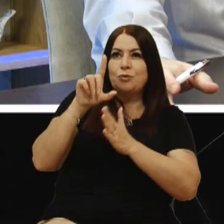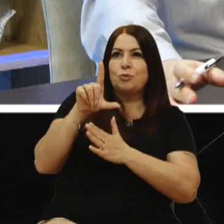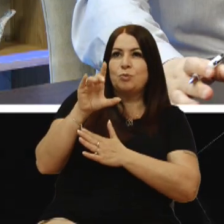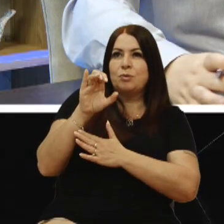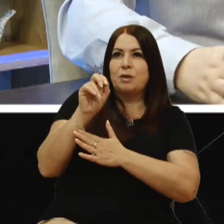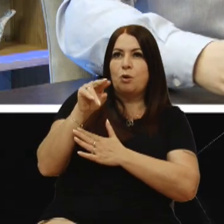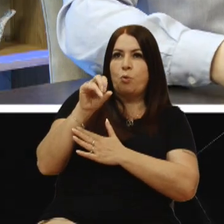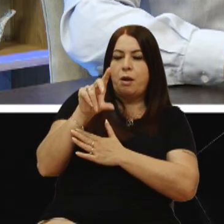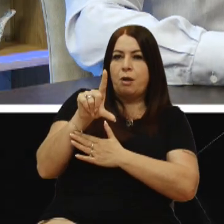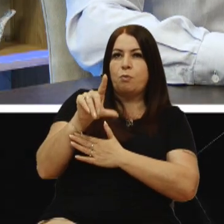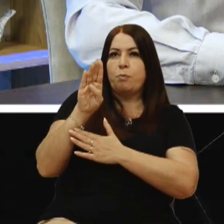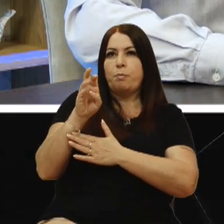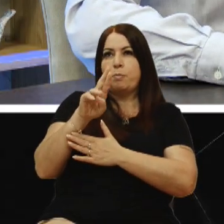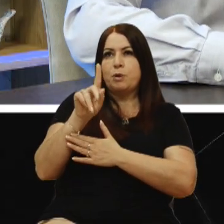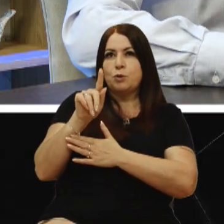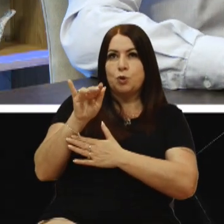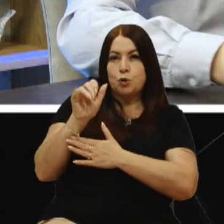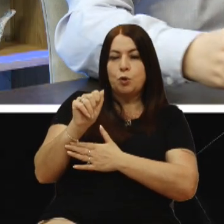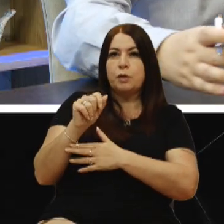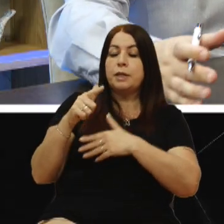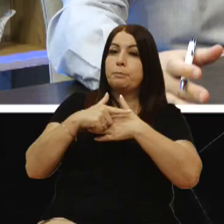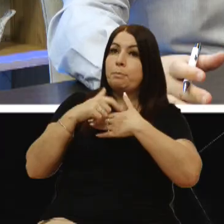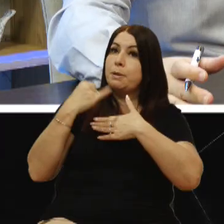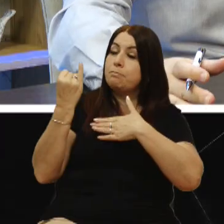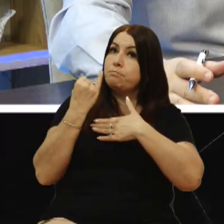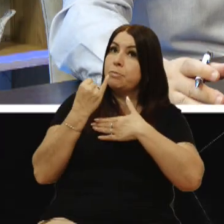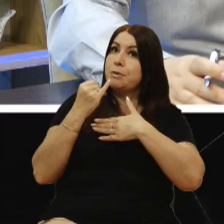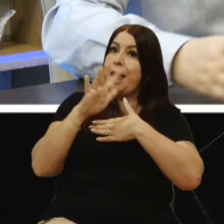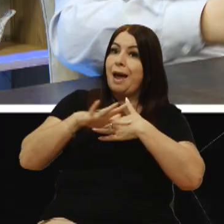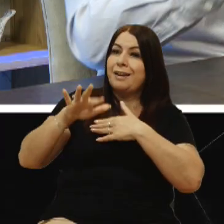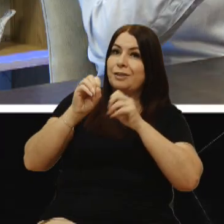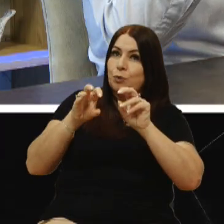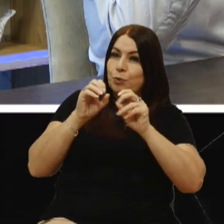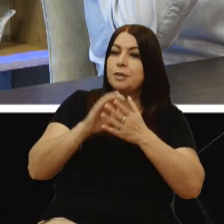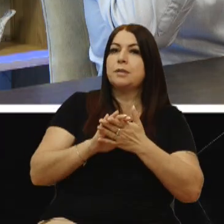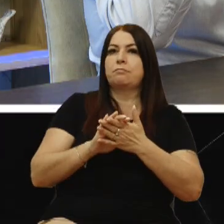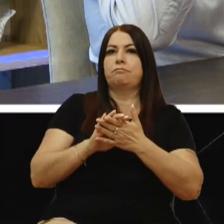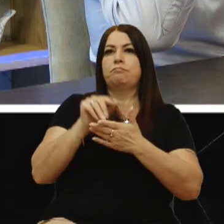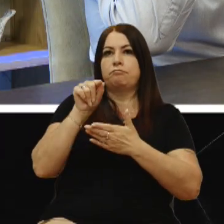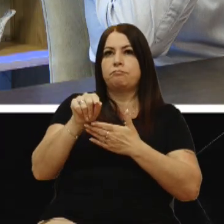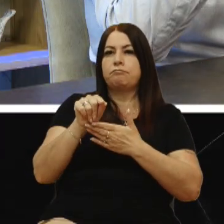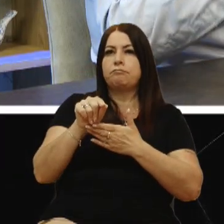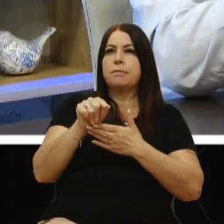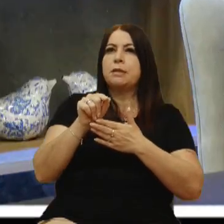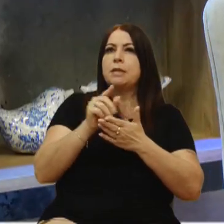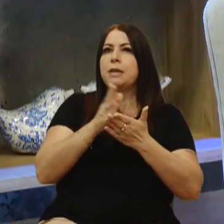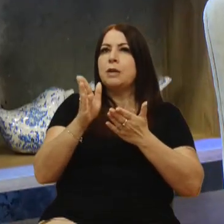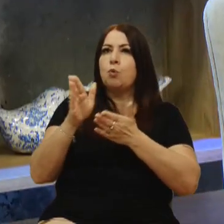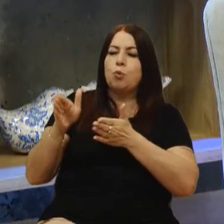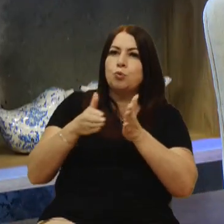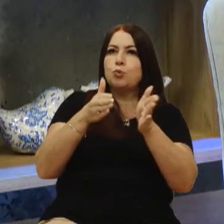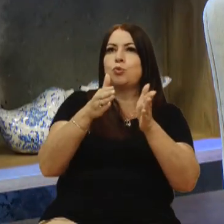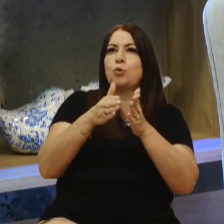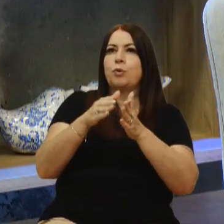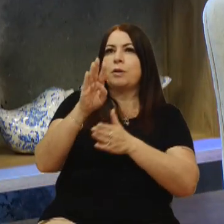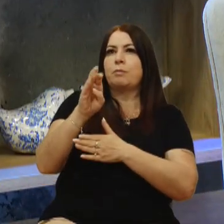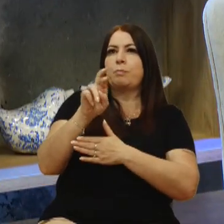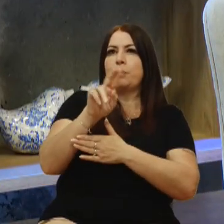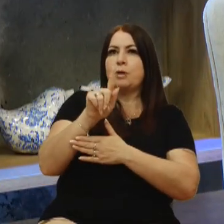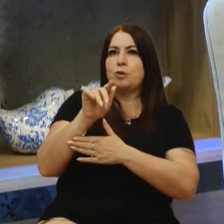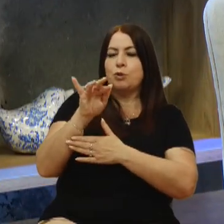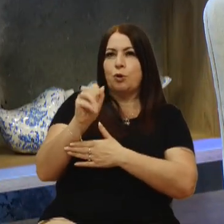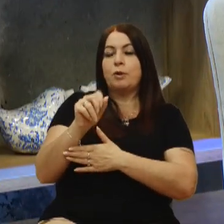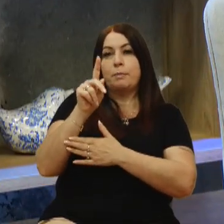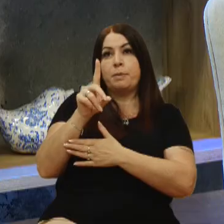que teve um papel fundamental na educação, né? Era a linha condutora de Leonel Brizola do